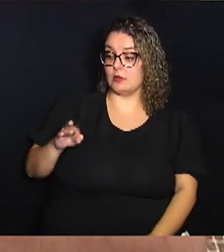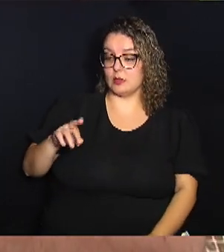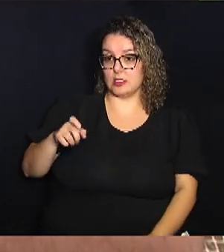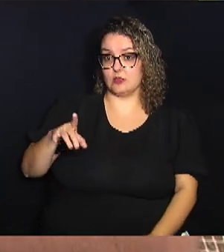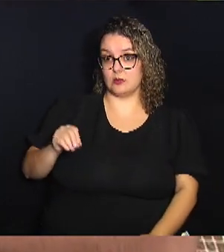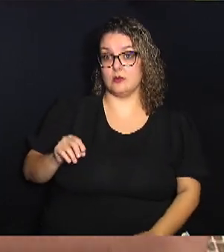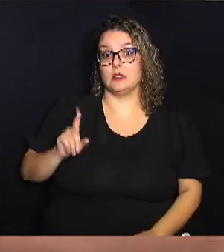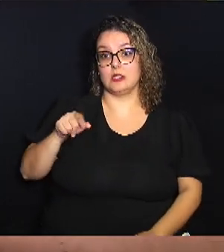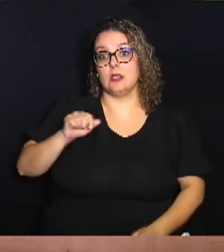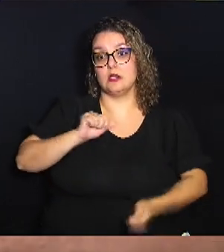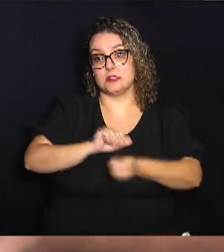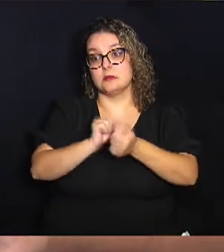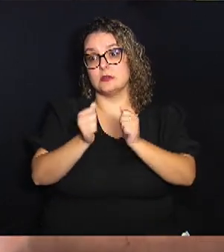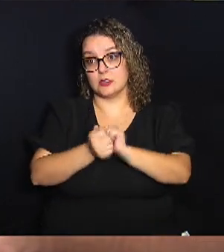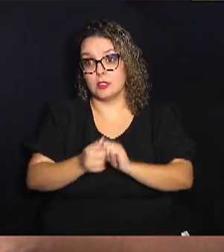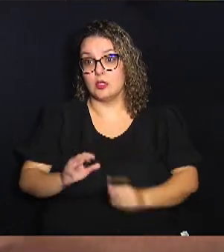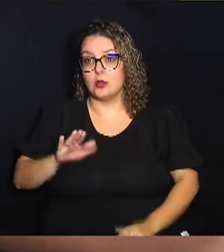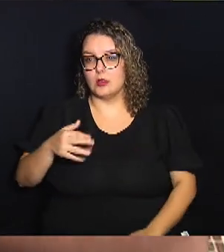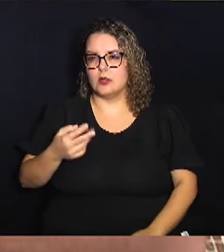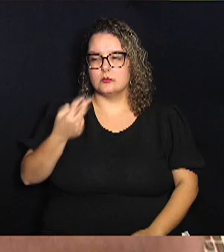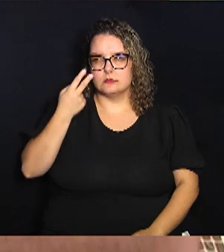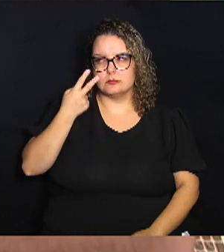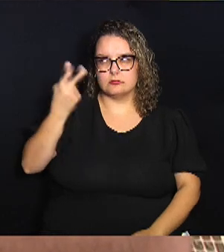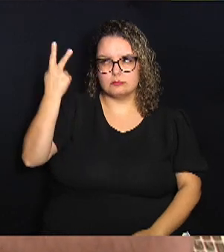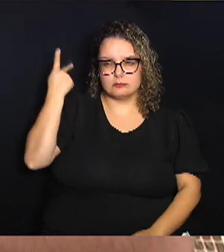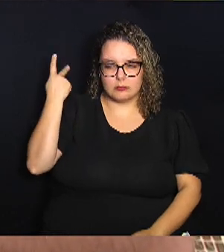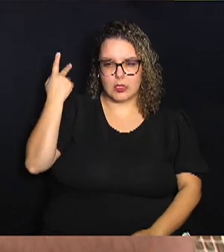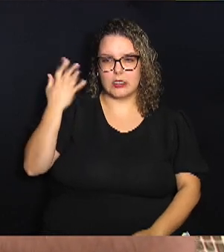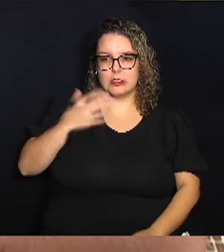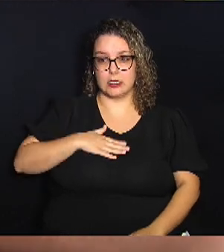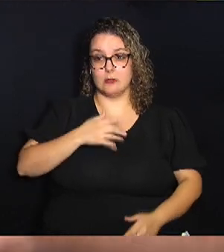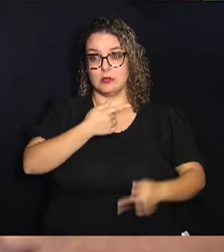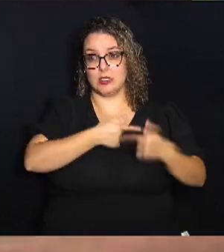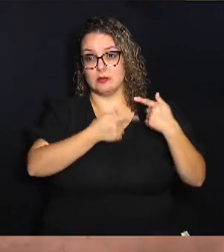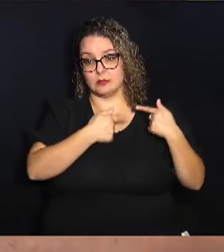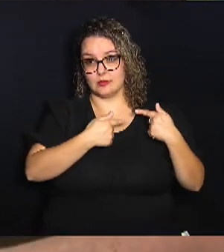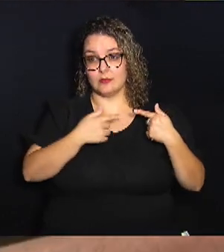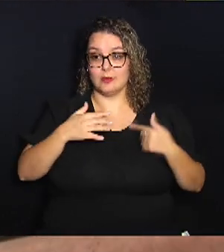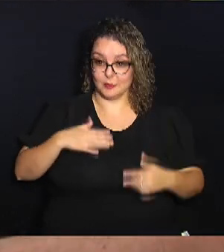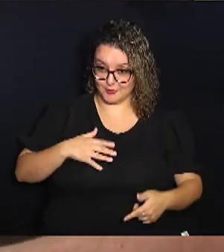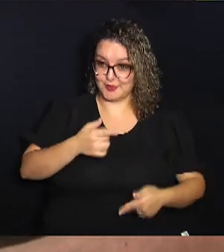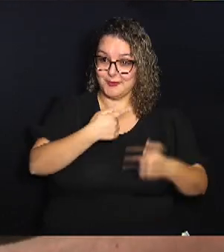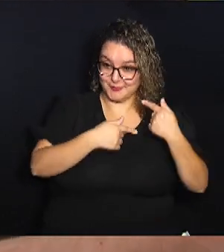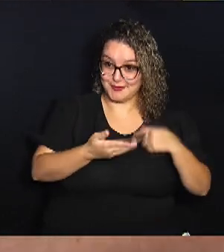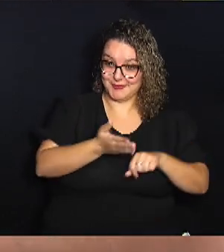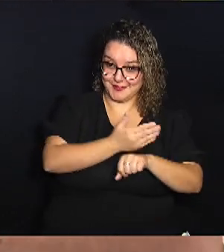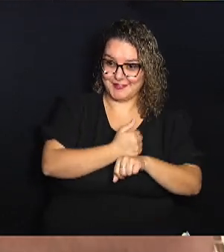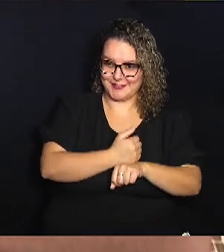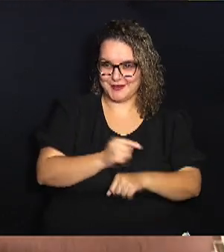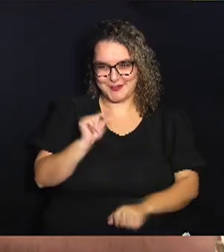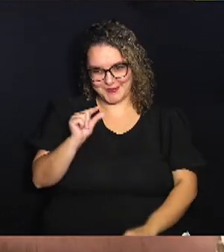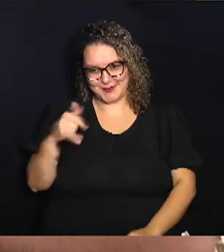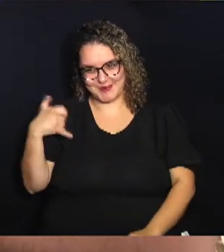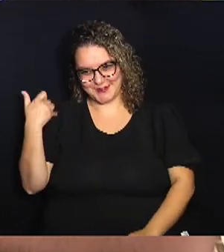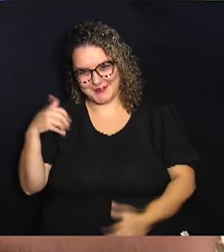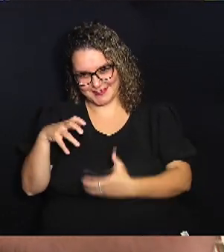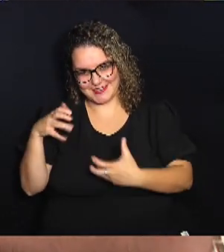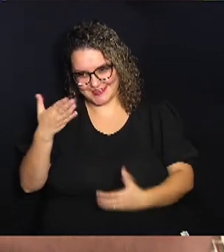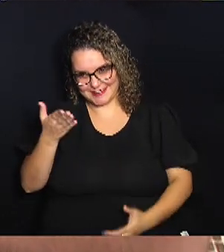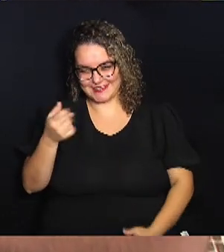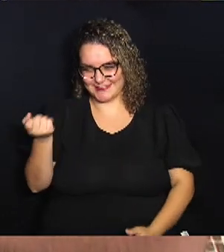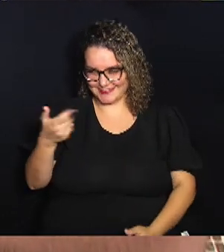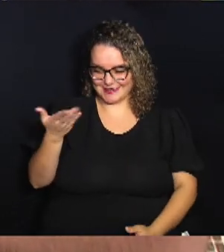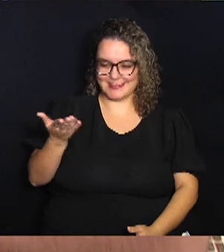nível de flexibilidade. Quando a gente olhava um pouquinho para trás, principalmente na minha geração, que eu sou uma geração anterior, sou um pouquinho mais velho que você, a gente